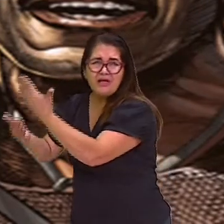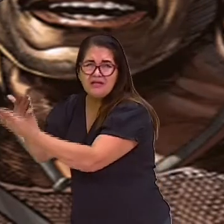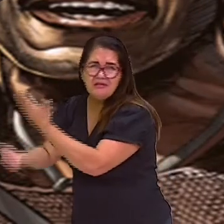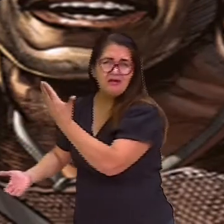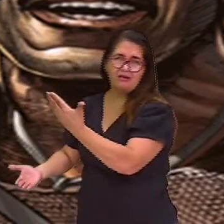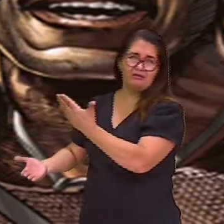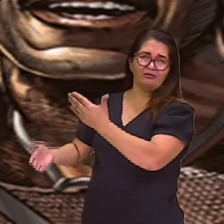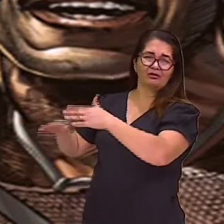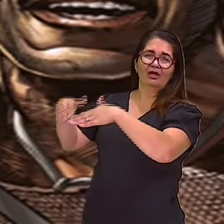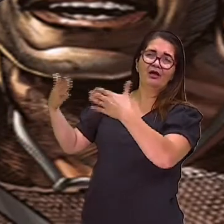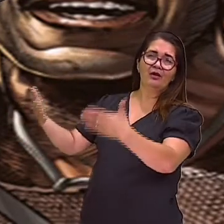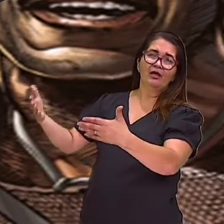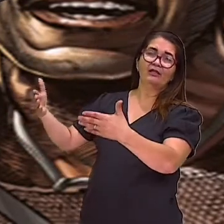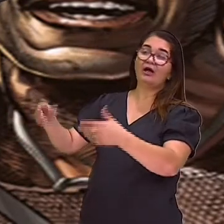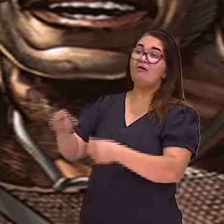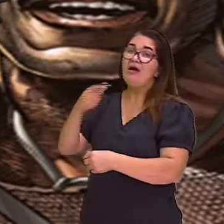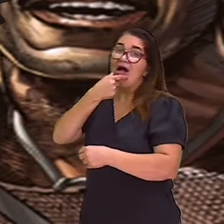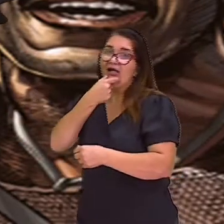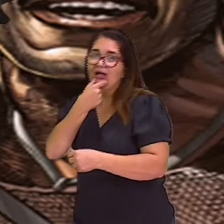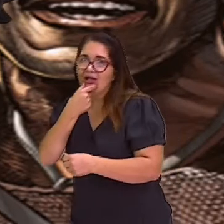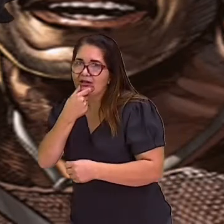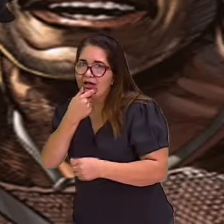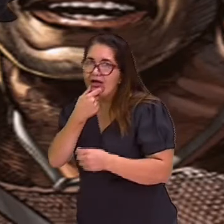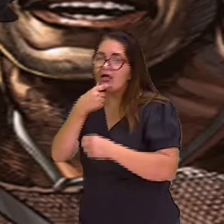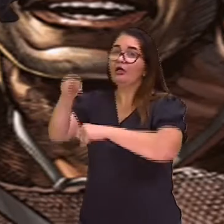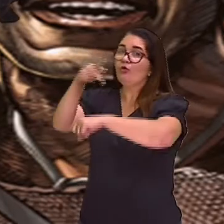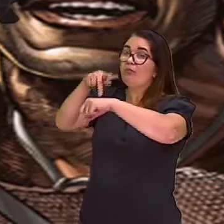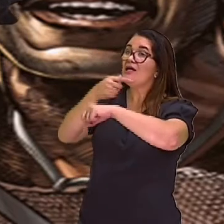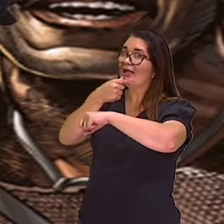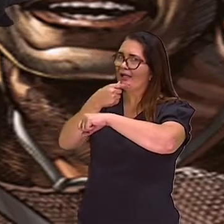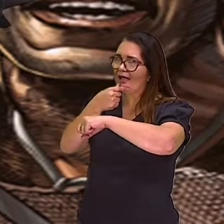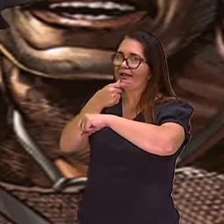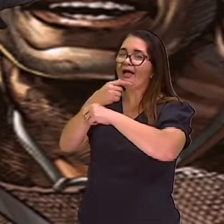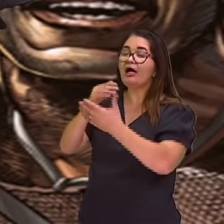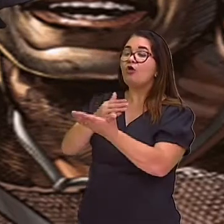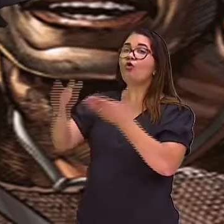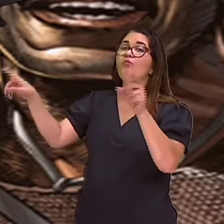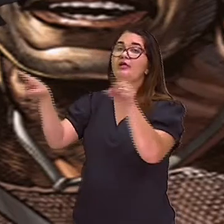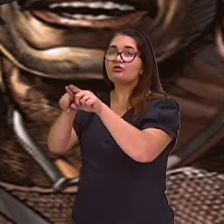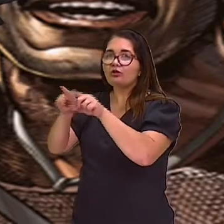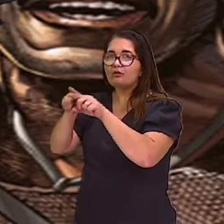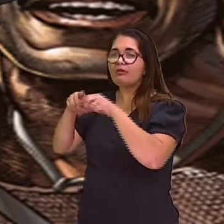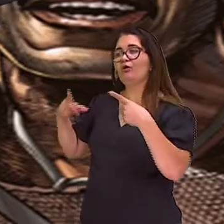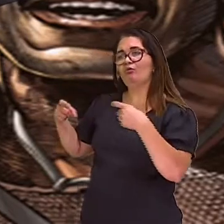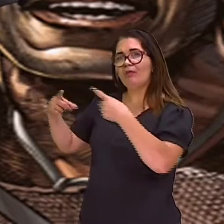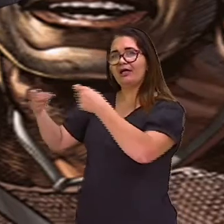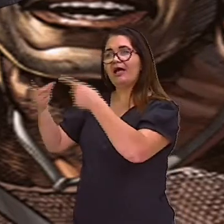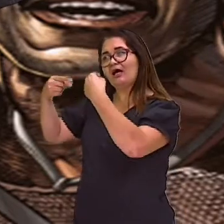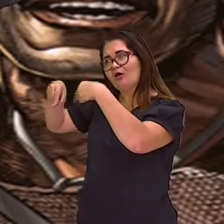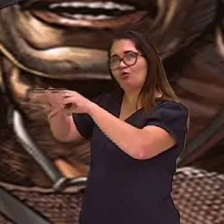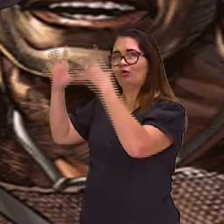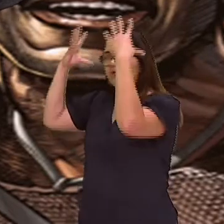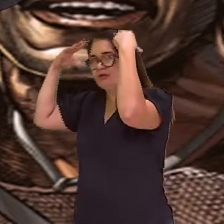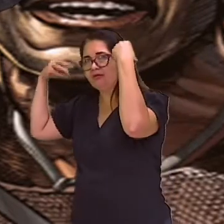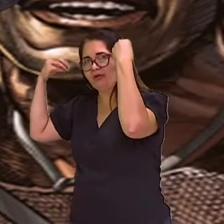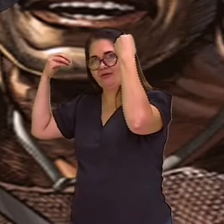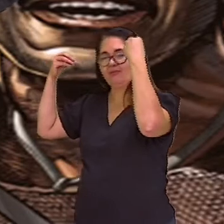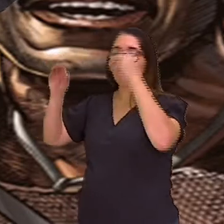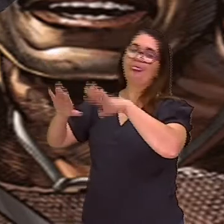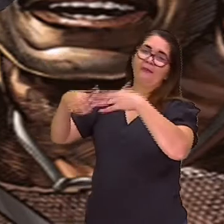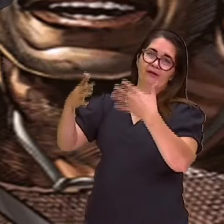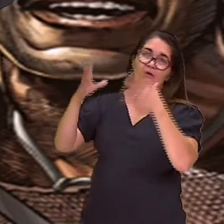quando Holanda e Inglaterra entraram em guerra. Nesse cenário, ficou impossível manter a colônia no